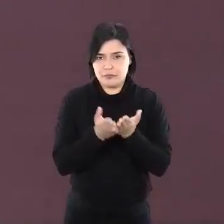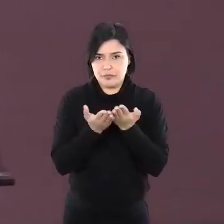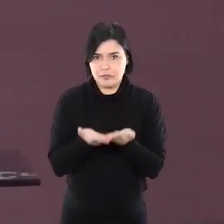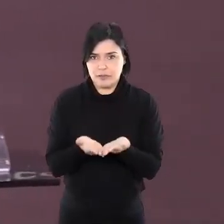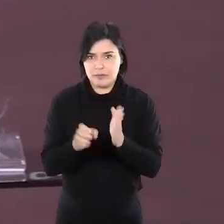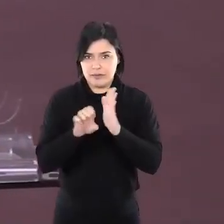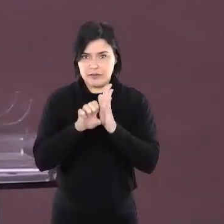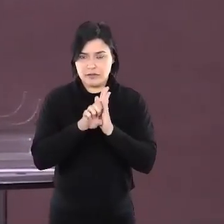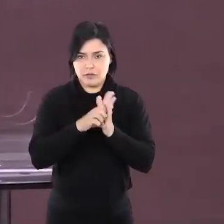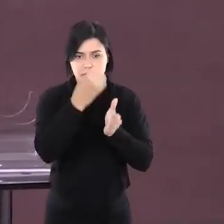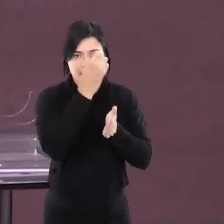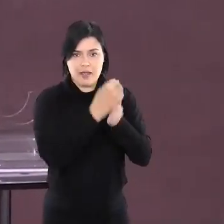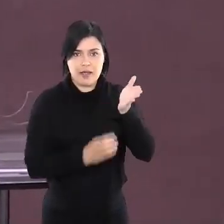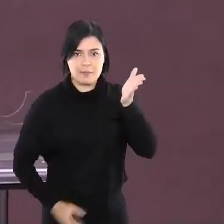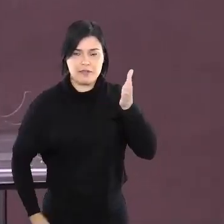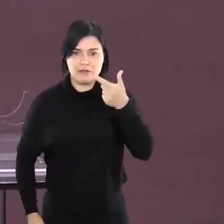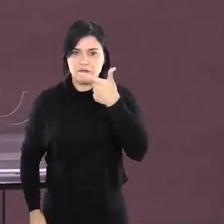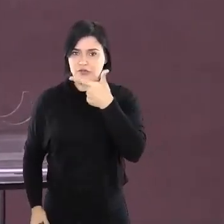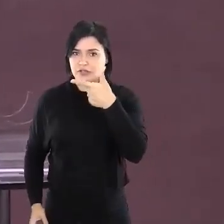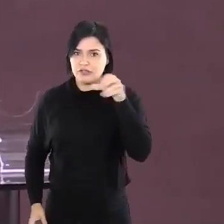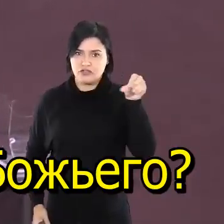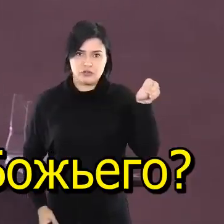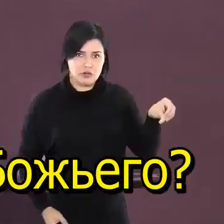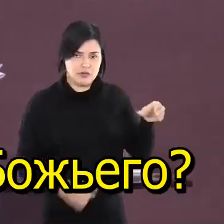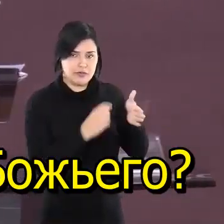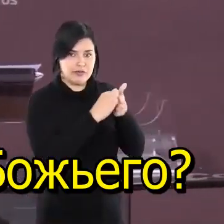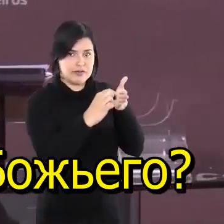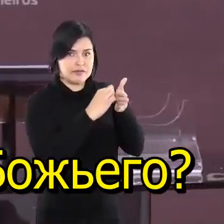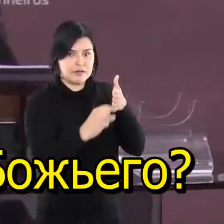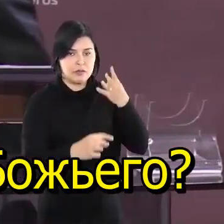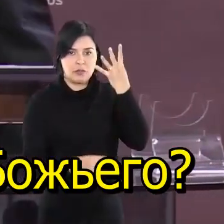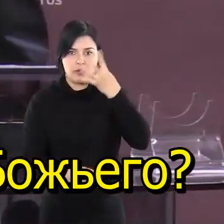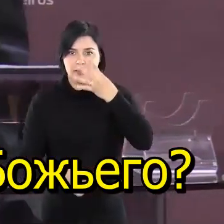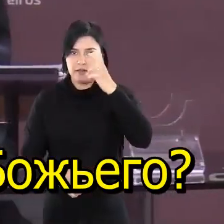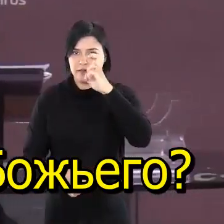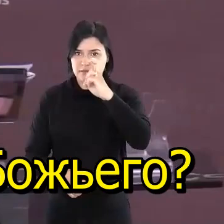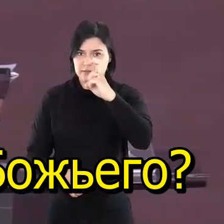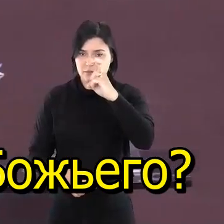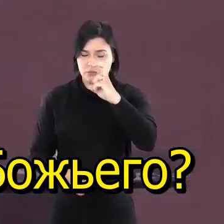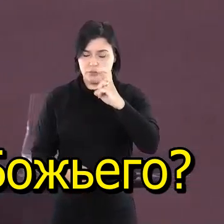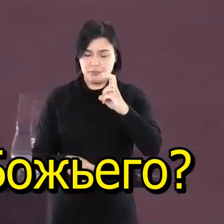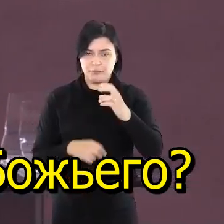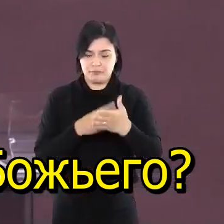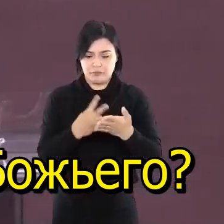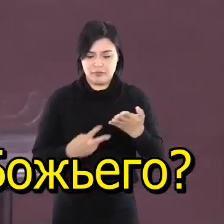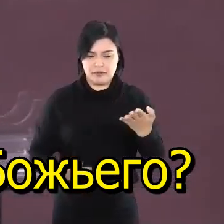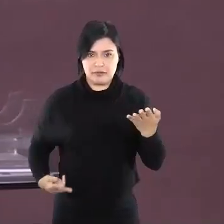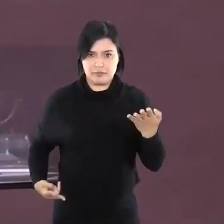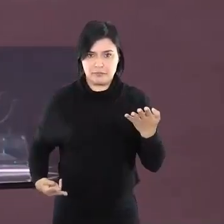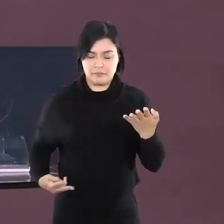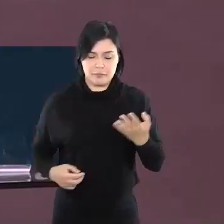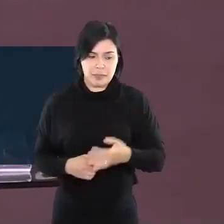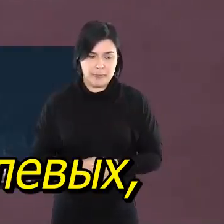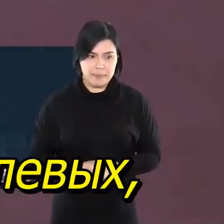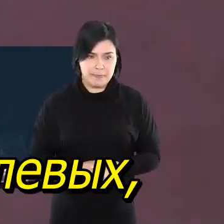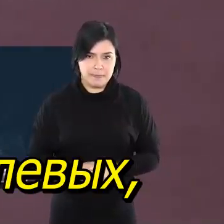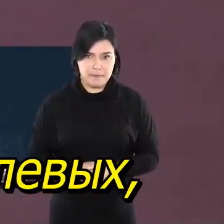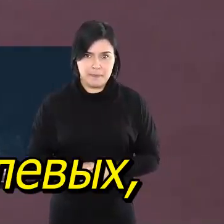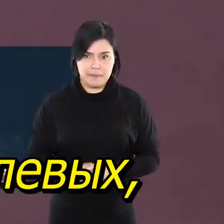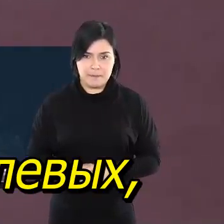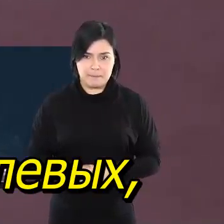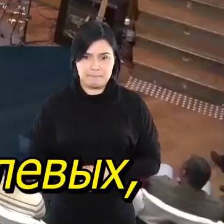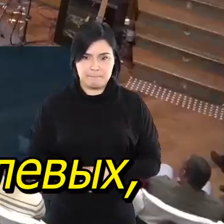Capítulo 29, versículo 45. Vamos ler juntos o texto da palavra de Deus?